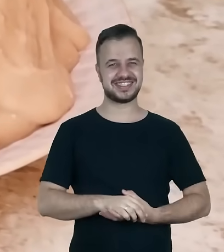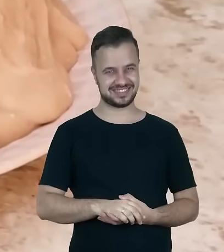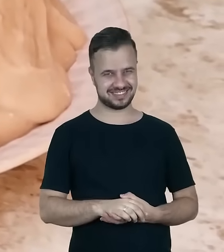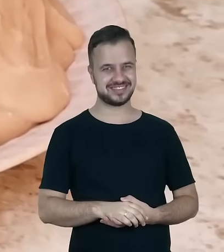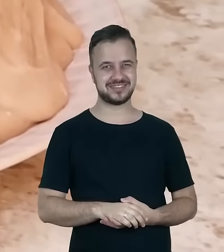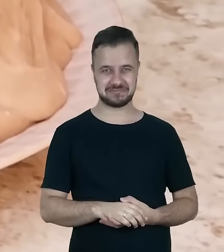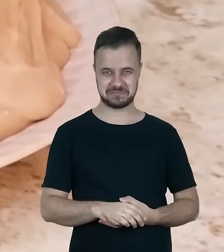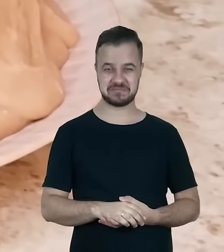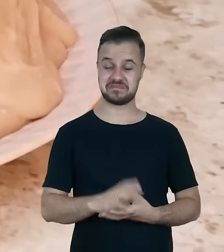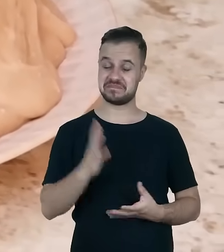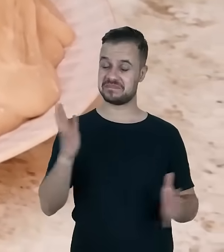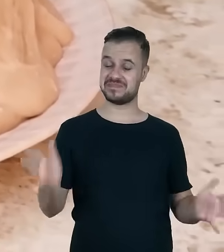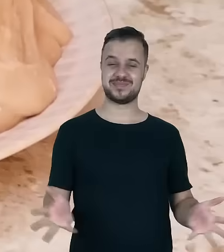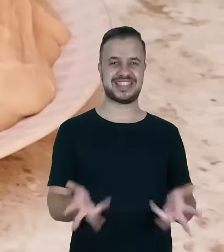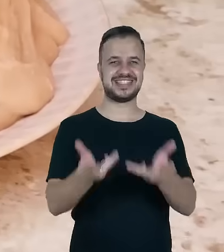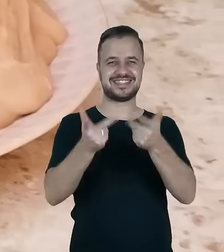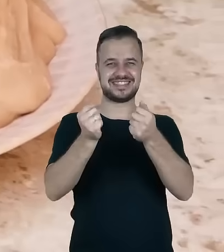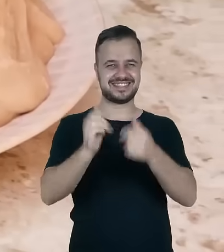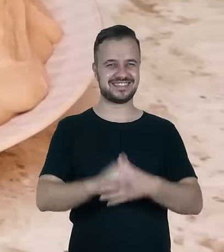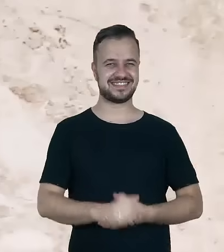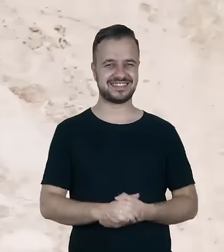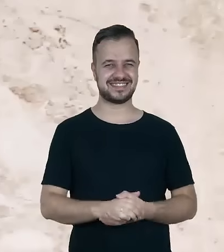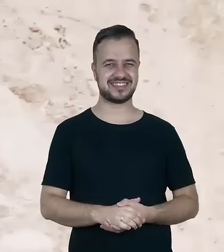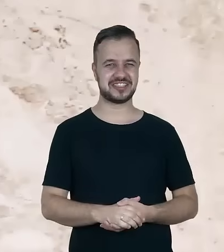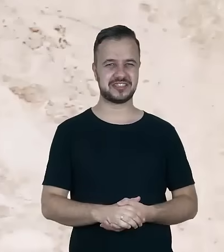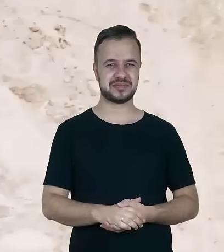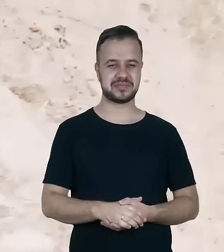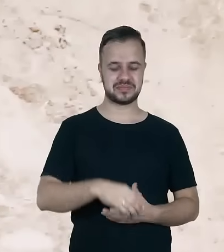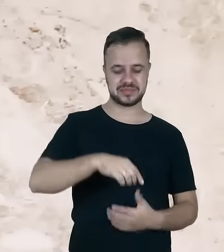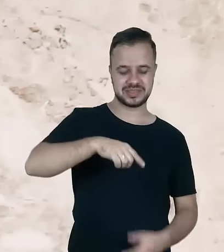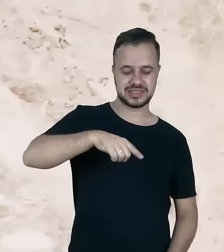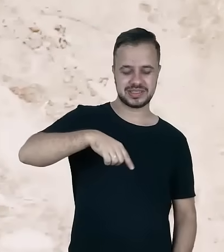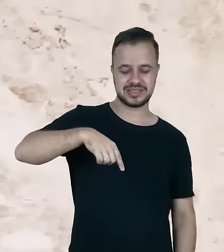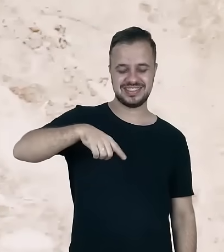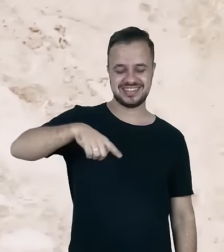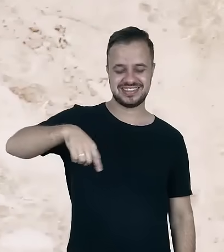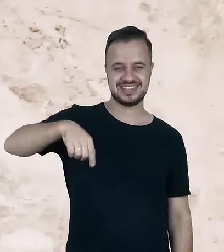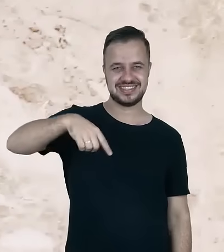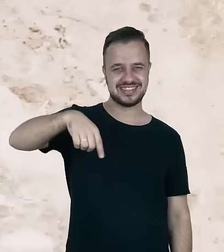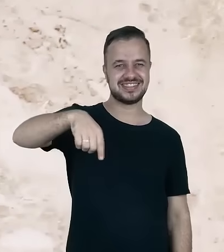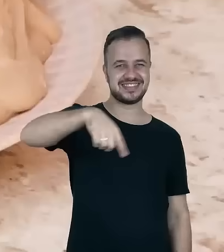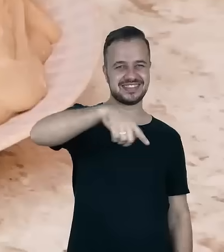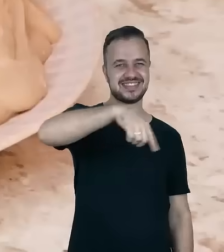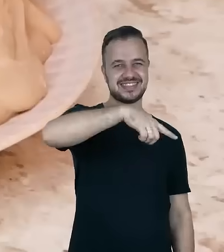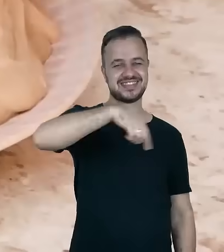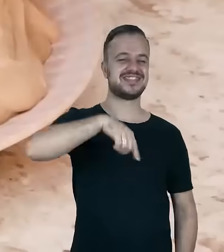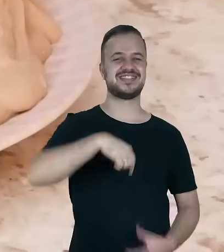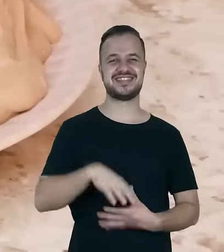ó. Você vai ver que vai ficar uma maravilha. Aí você vai colocando fazendo um zigue-zague, ó.